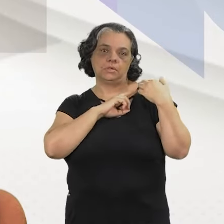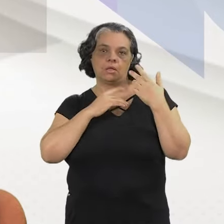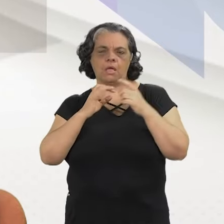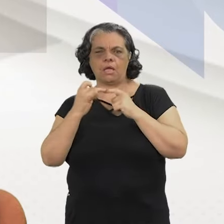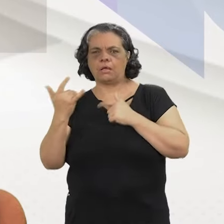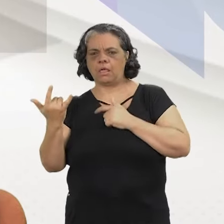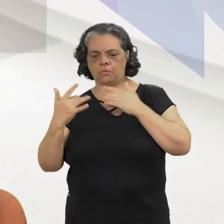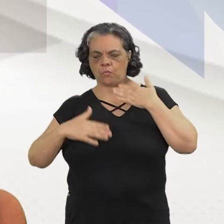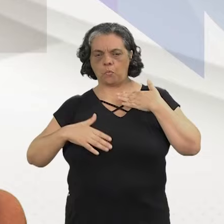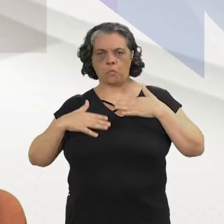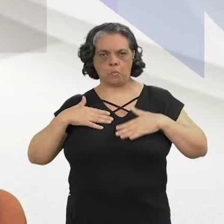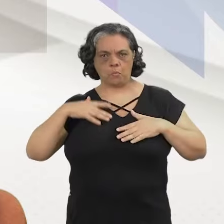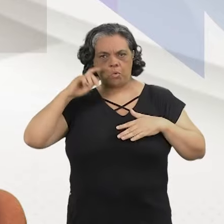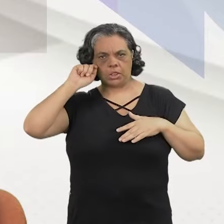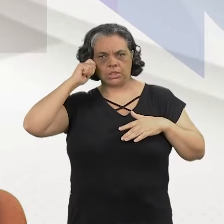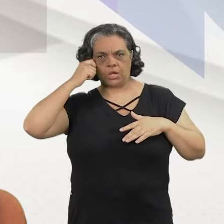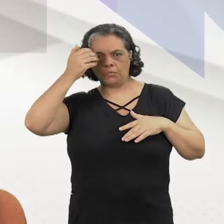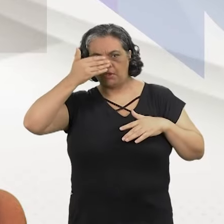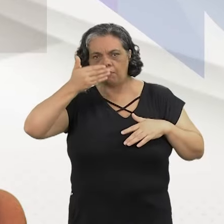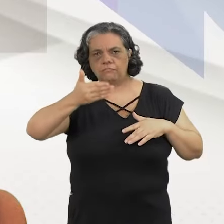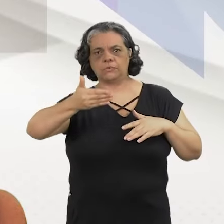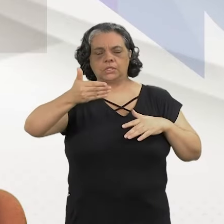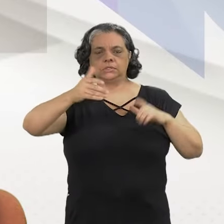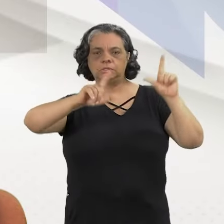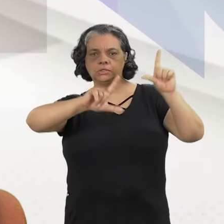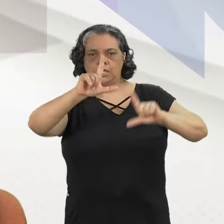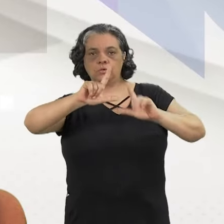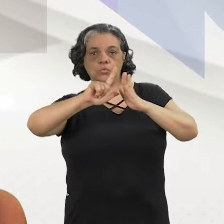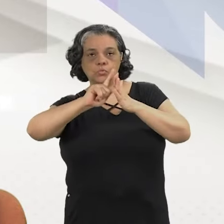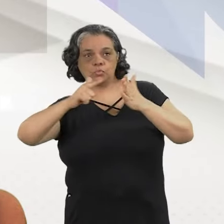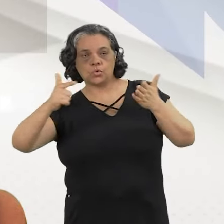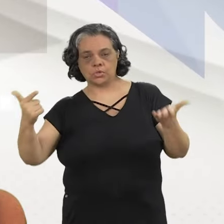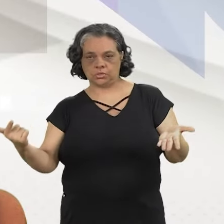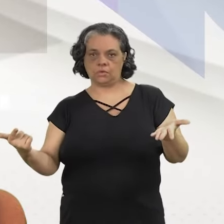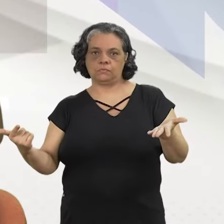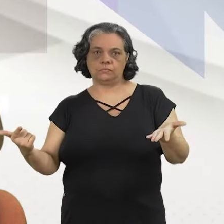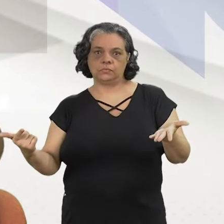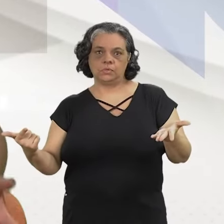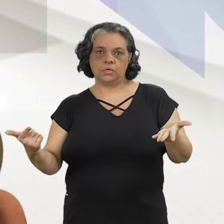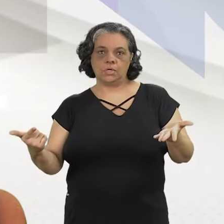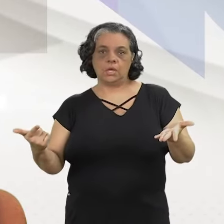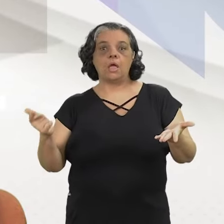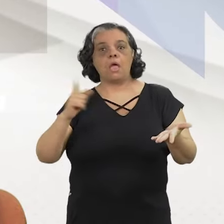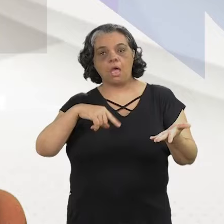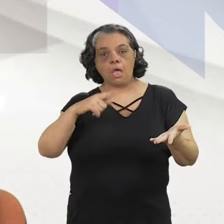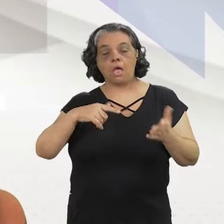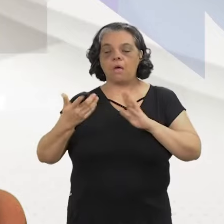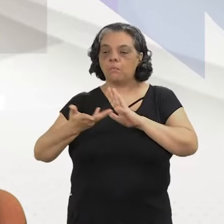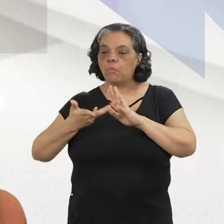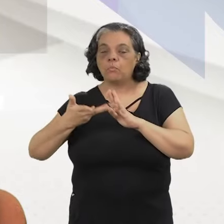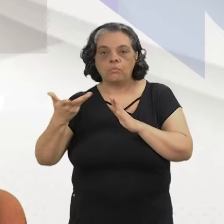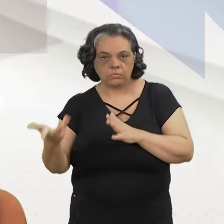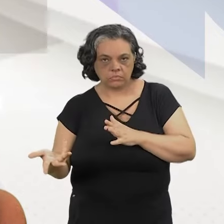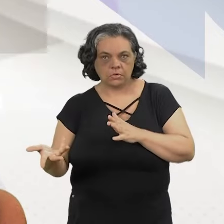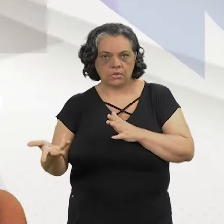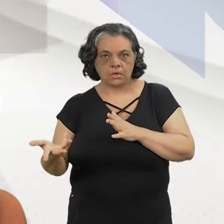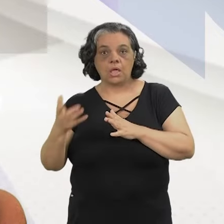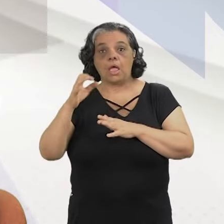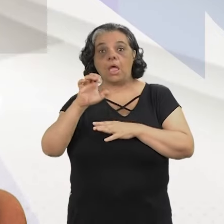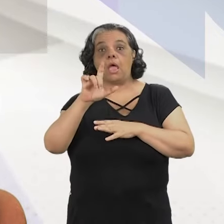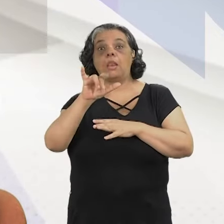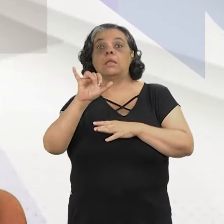que um corpo negro né na frente da TV né num jornal eh consideravelmente Popular né de